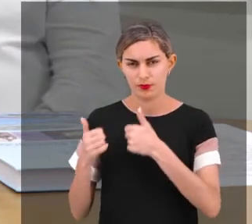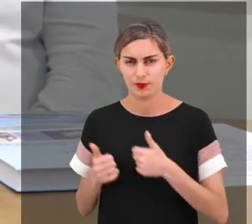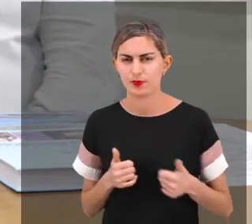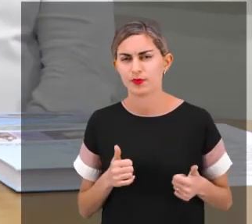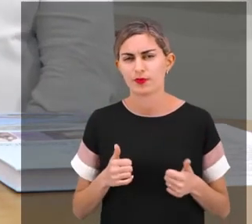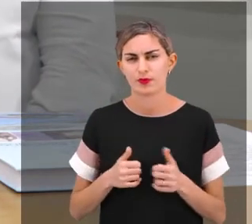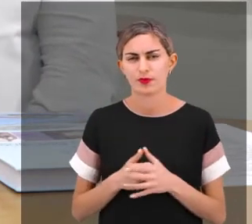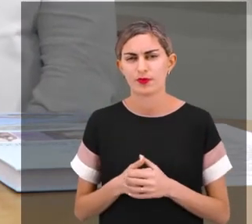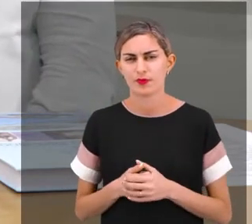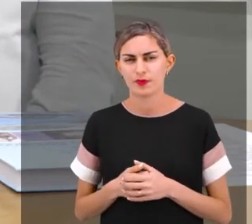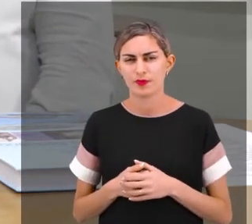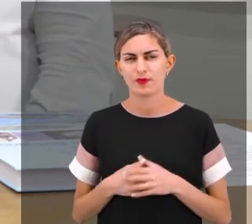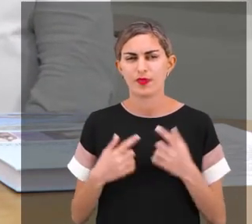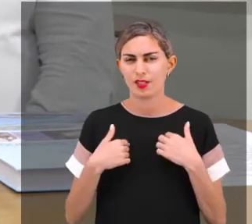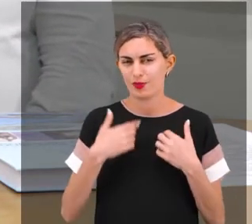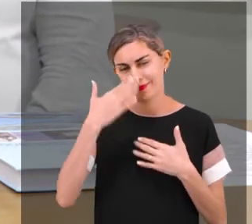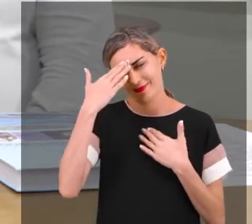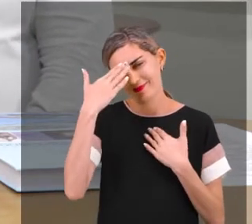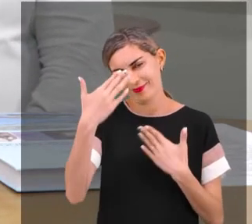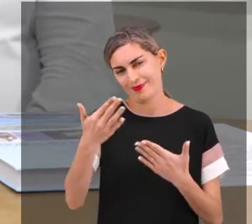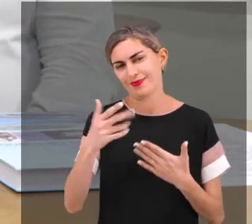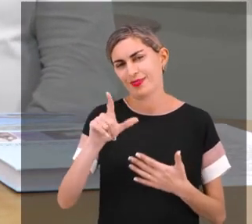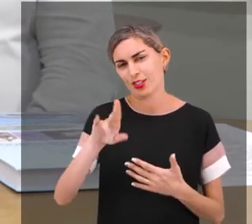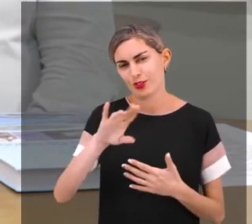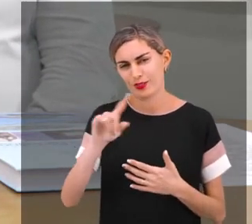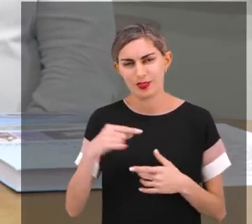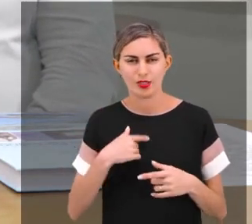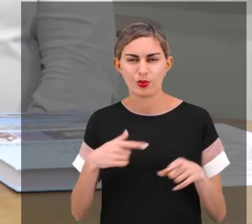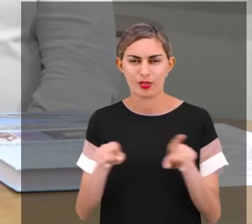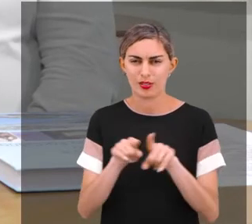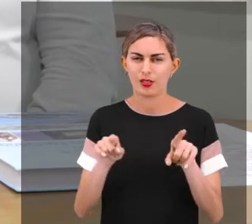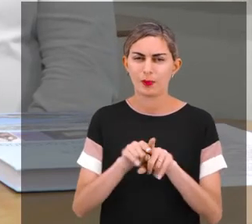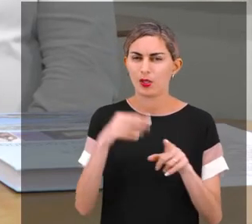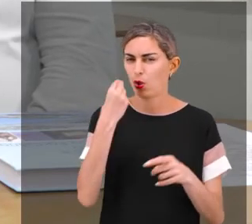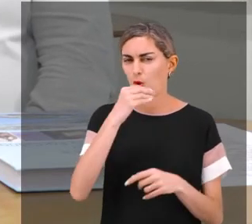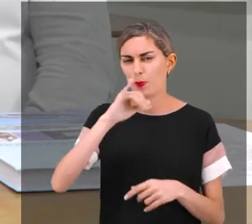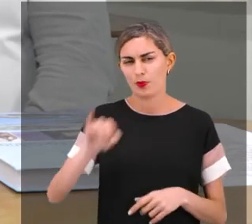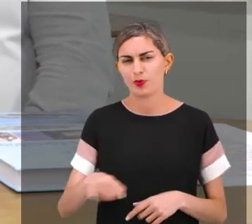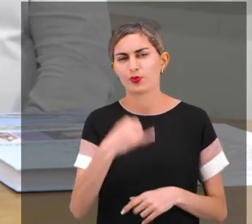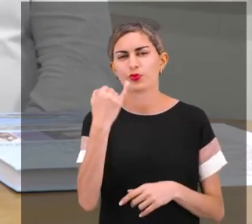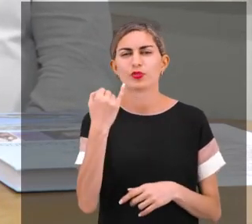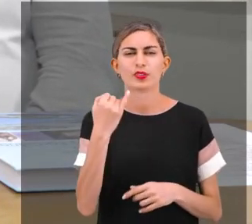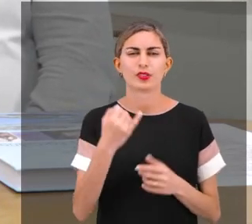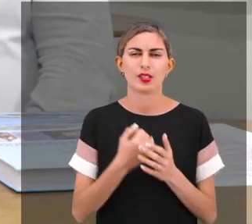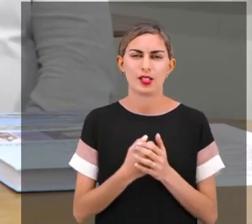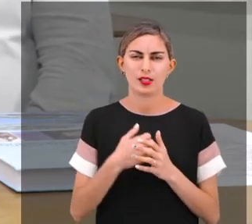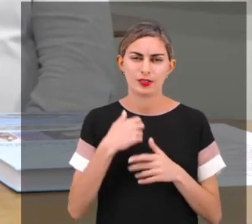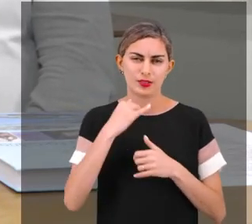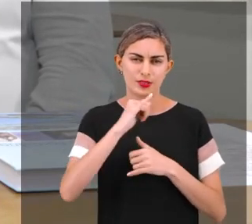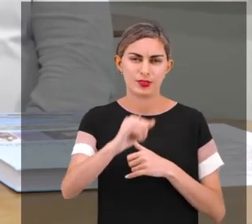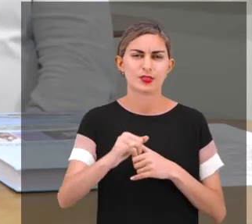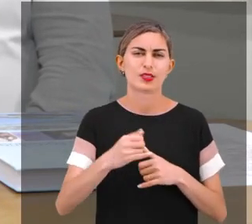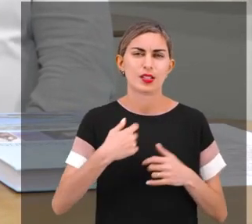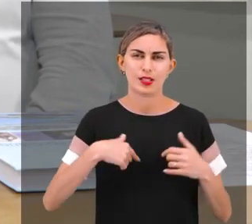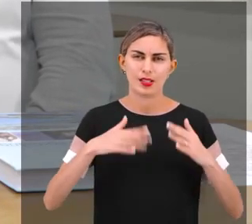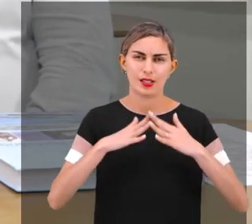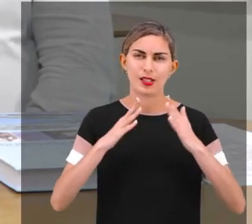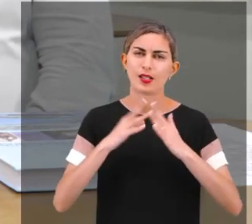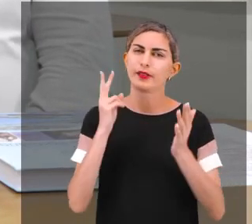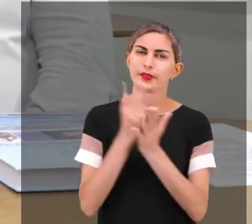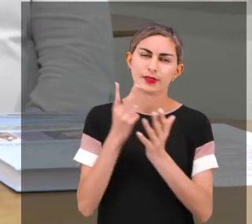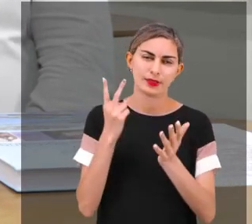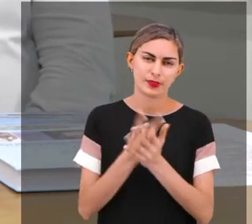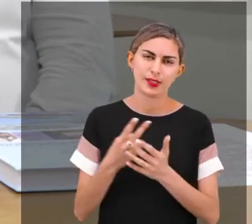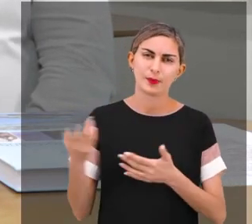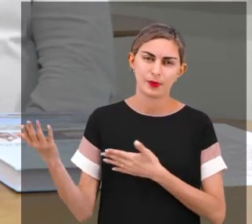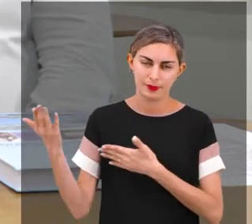bom? Tenho só a agradecer, Luiz. Eu também, eu agradeço a oportunidade, viu, Rejane? E dizer que essa casa está